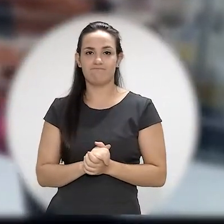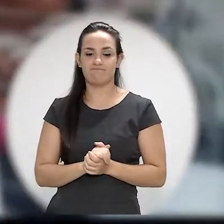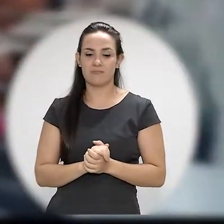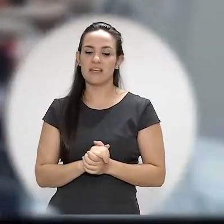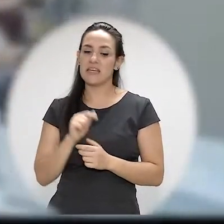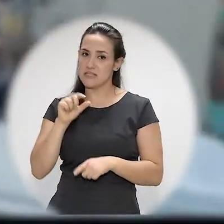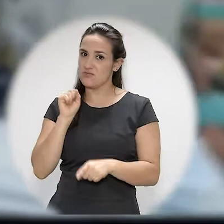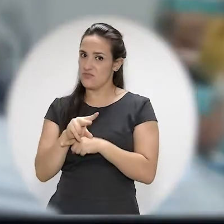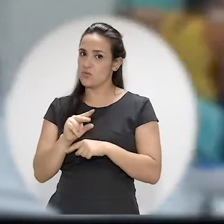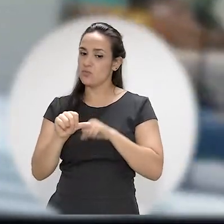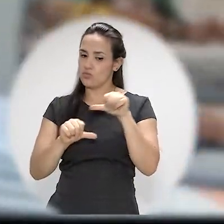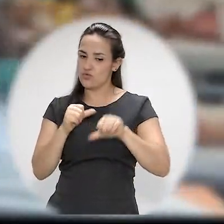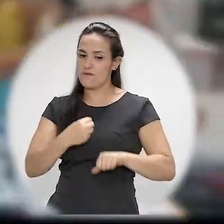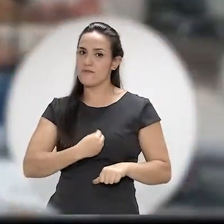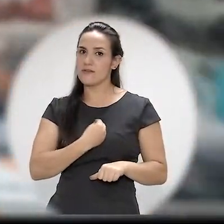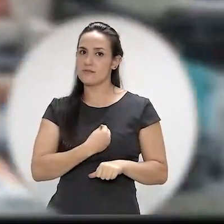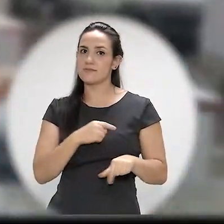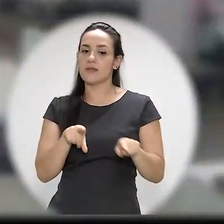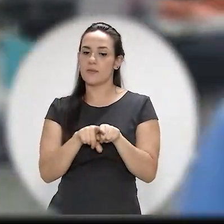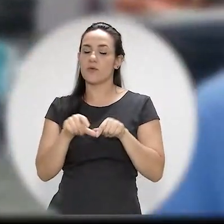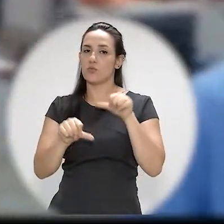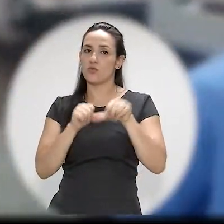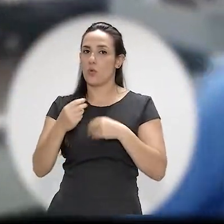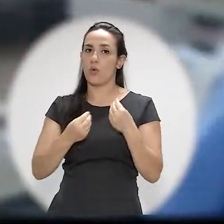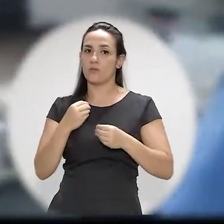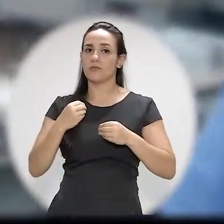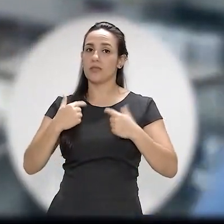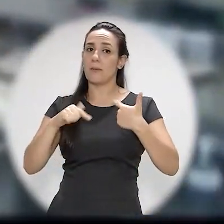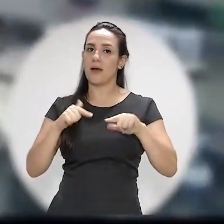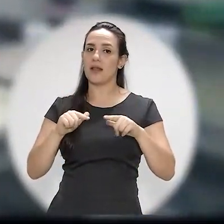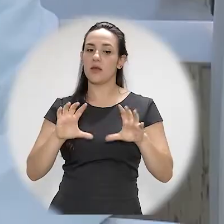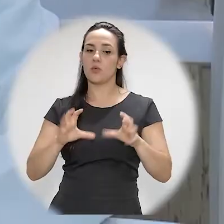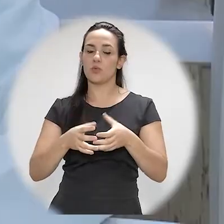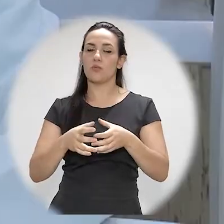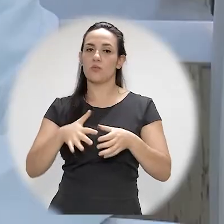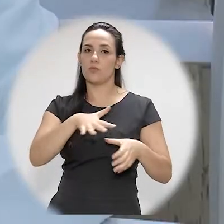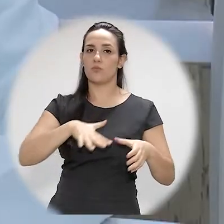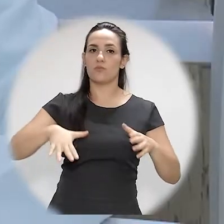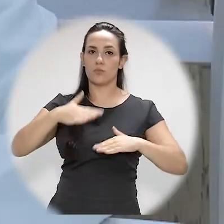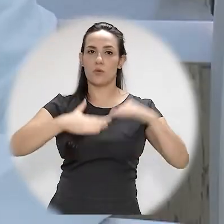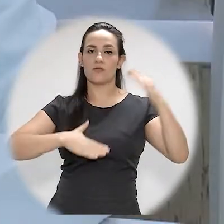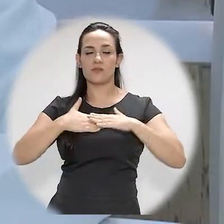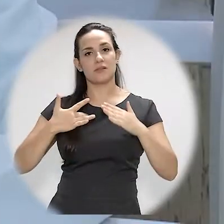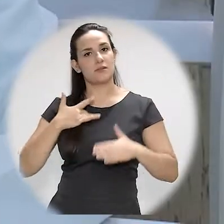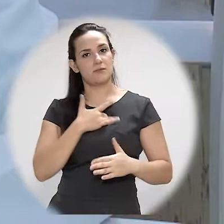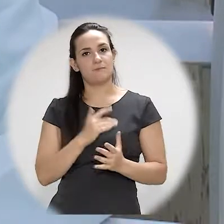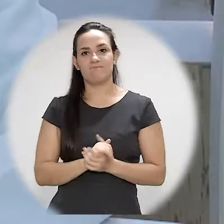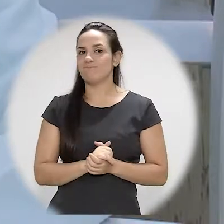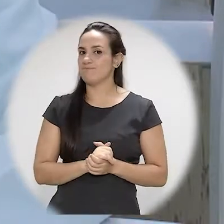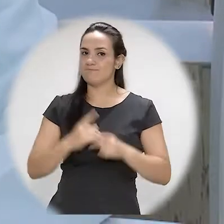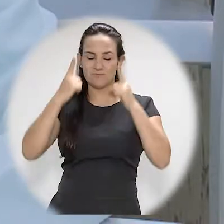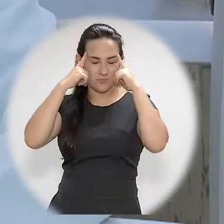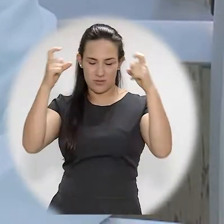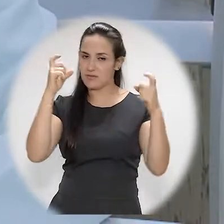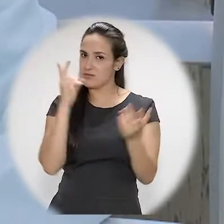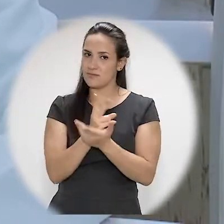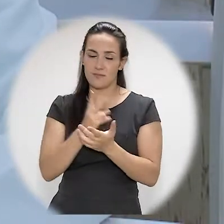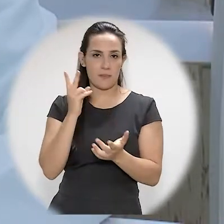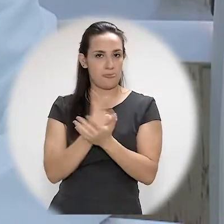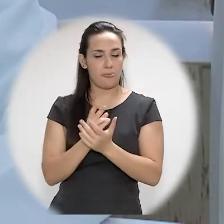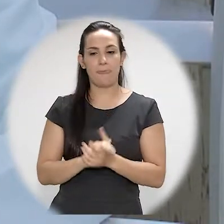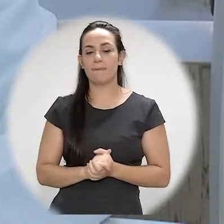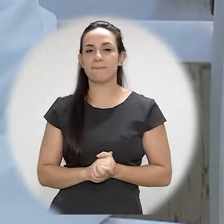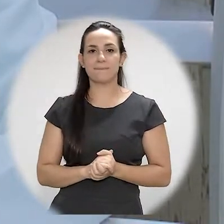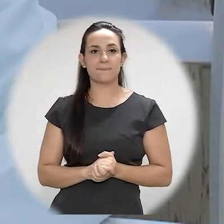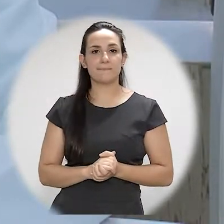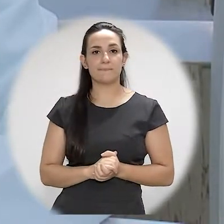vida, mudou e muito a forma de trabalho de todos eles. É um estresse constante. As horas